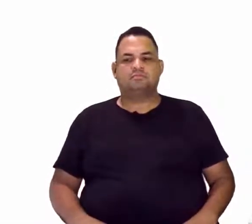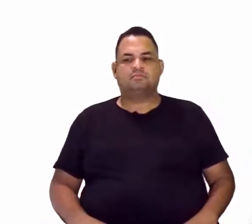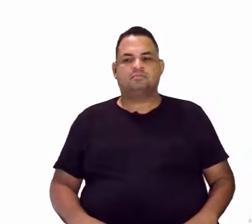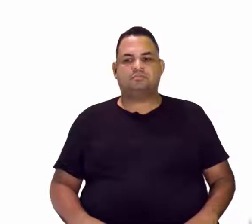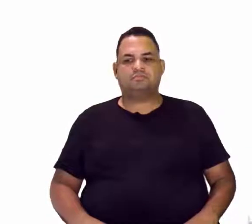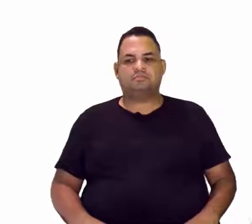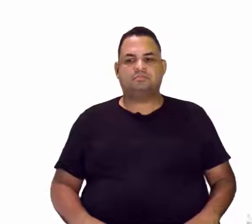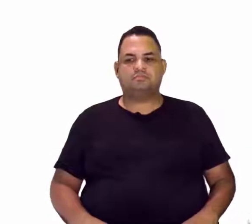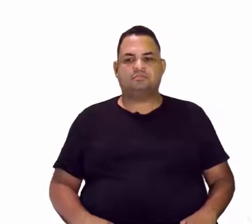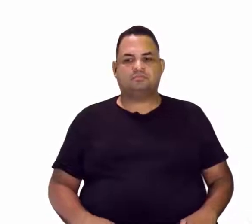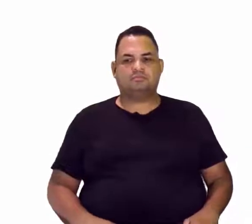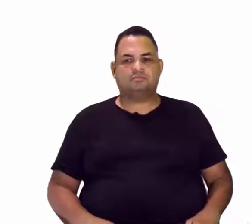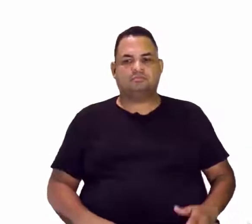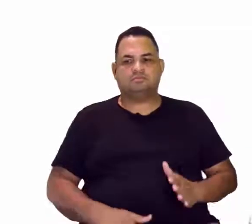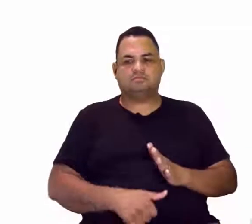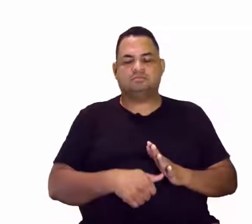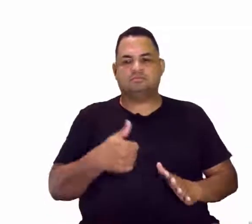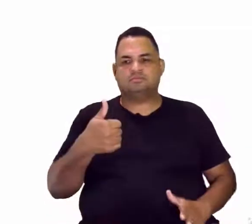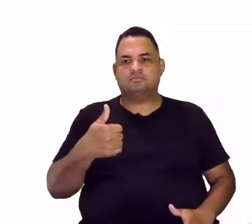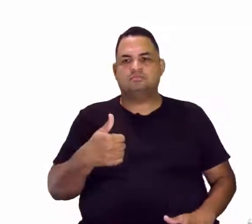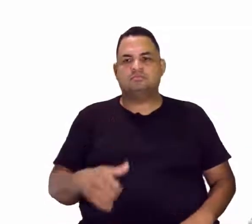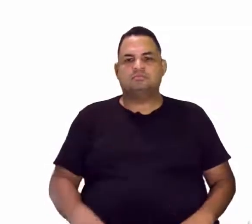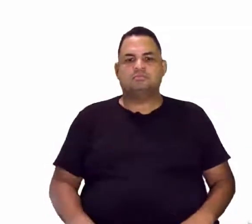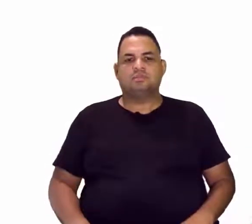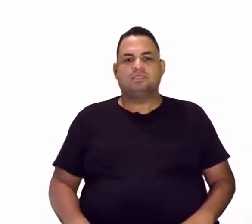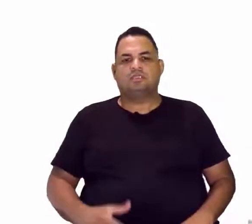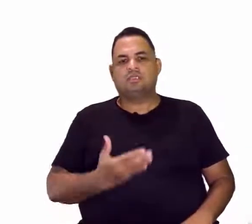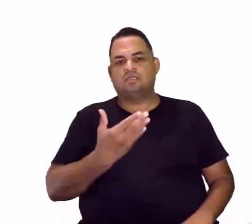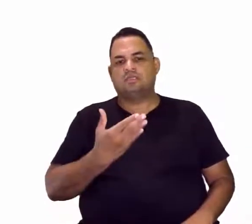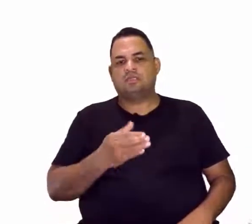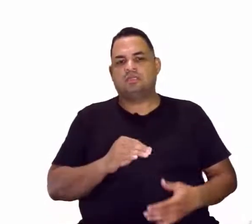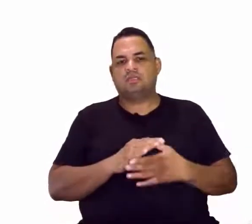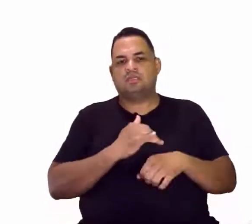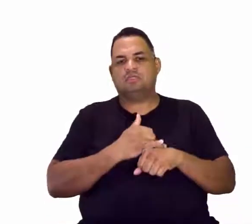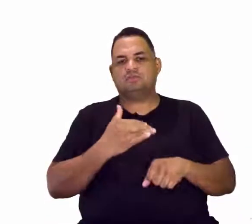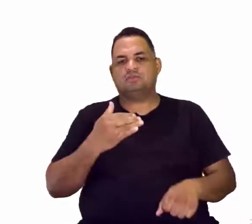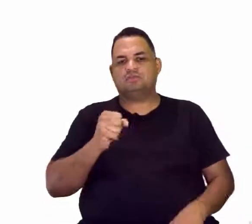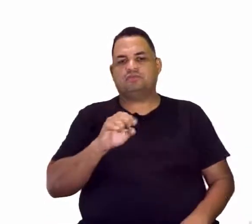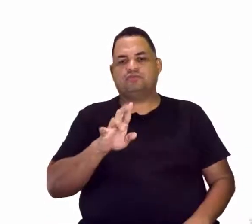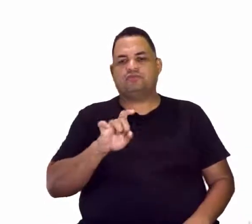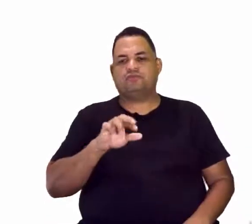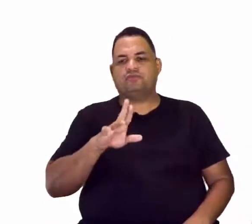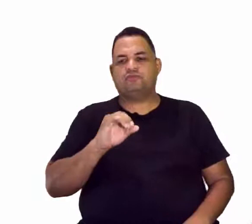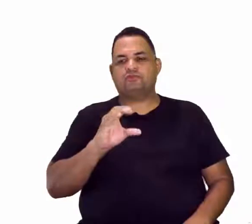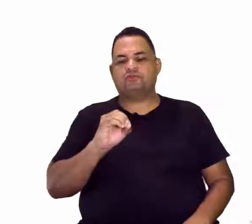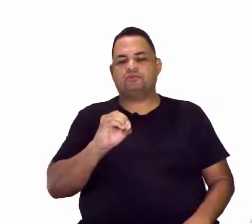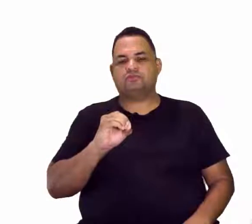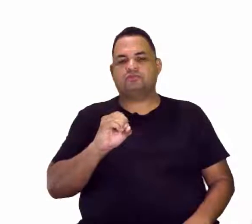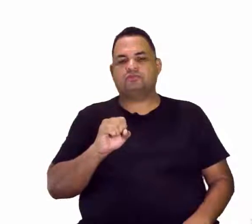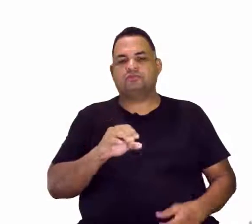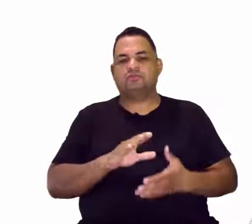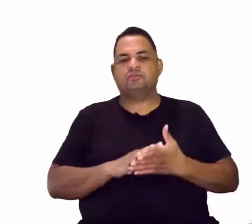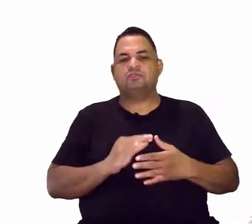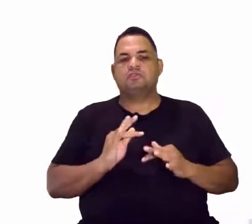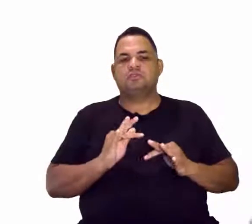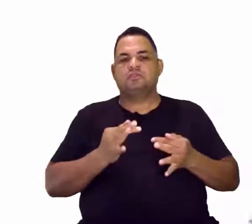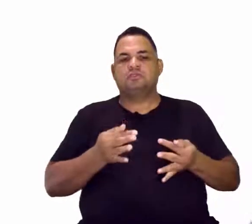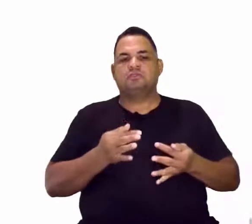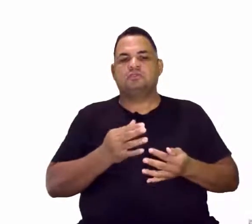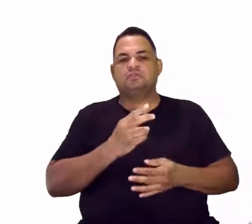no primeiro ficou ácido sulfuroso. No segundo, ácido sulfúrico,